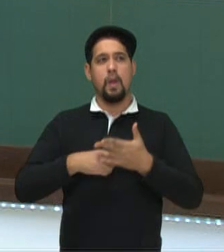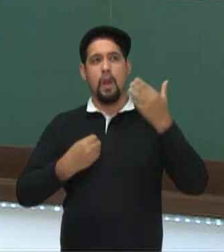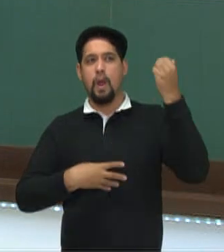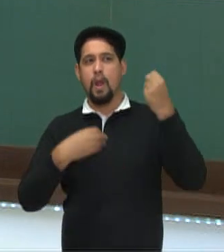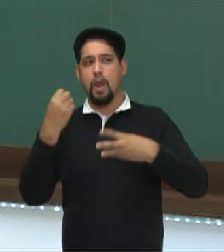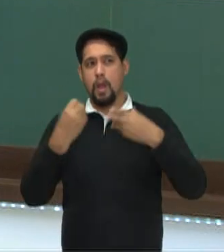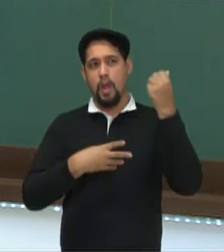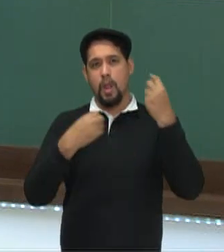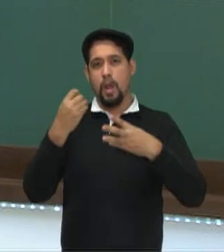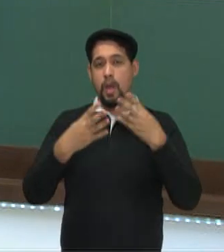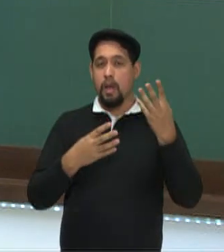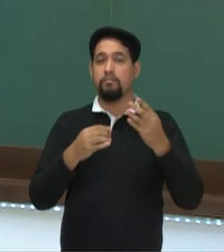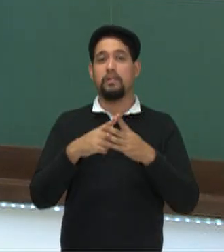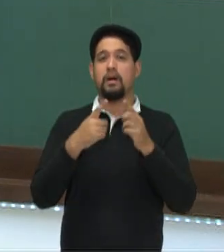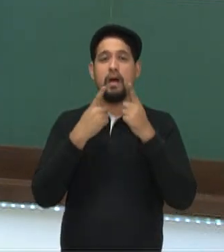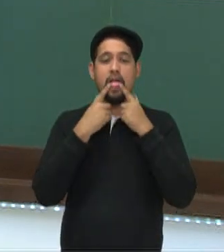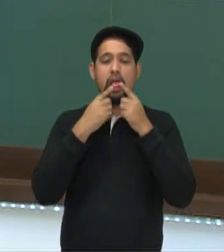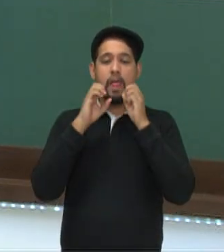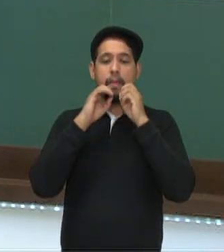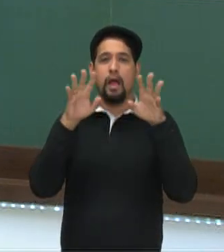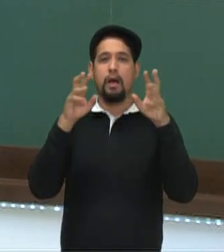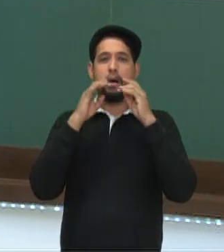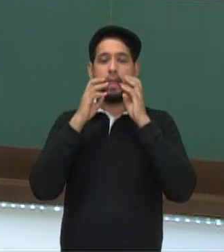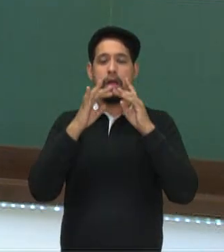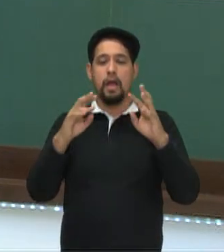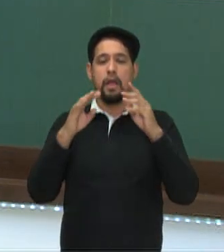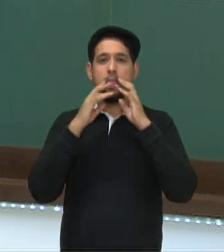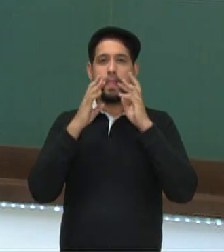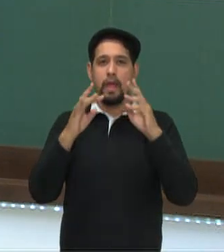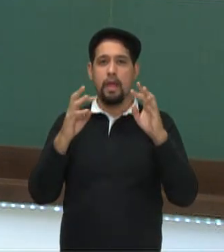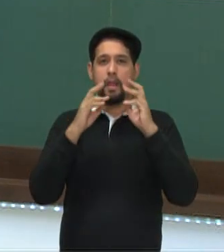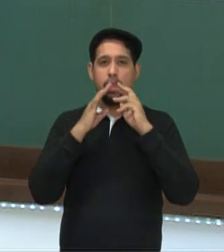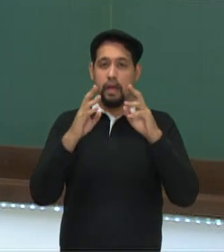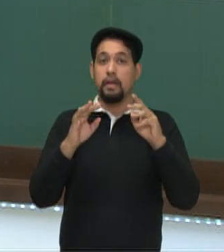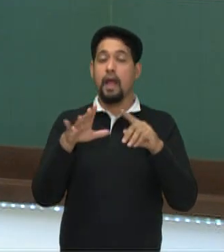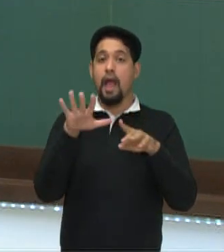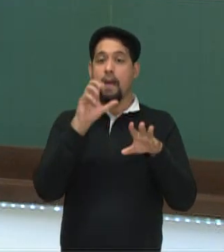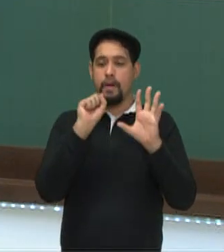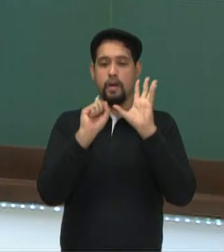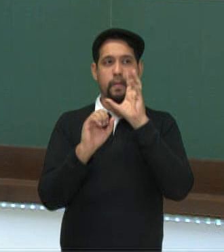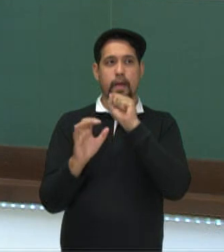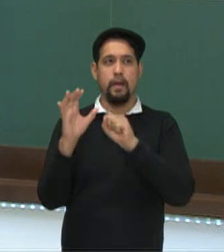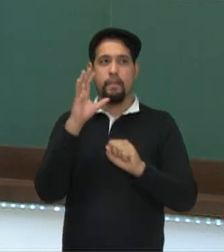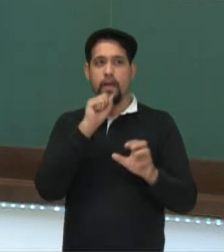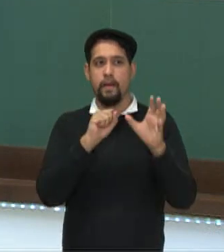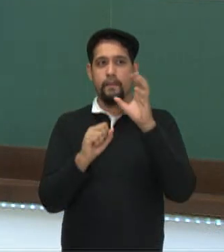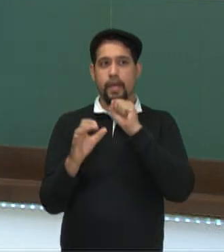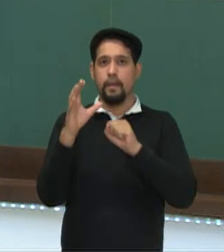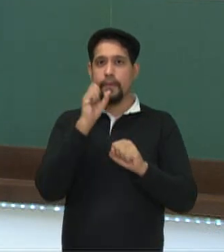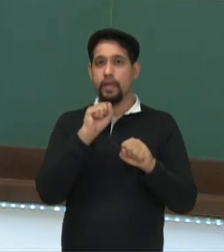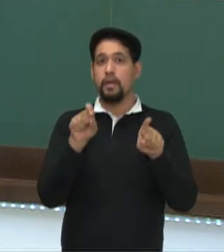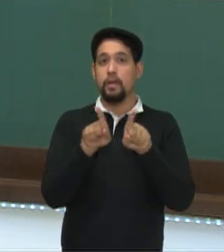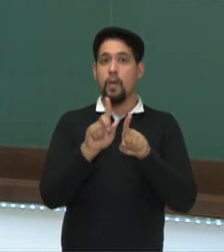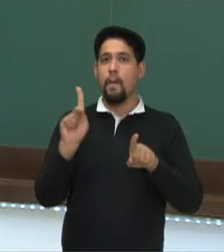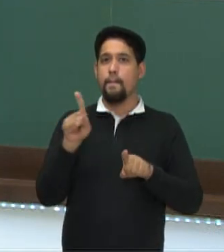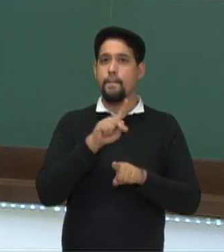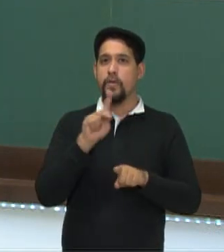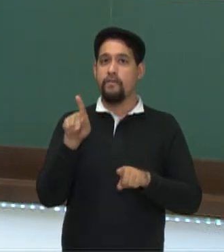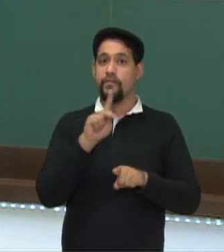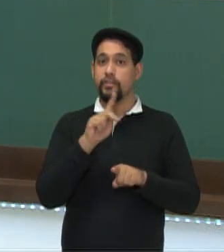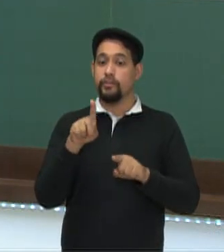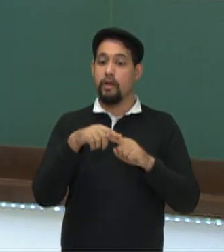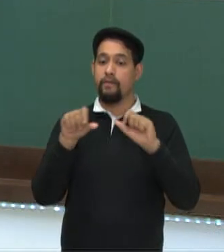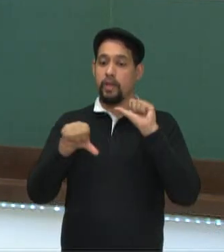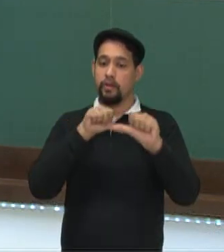falando e saliva minha está correndo. As minhas mãos estão pegando aqui e outro professor que virá a